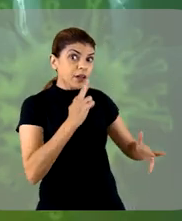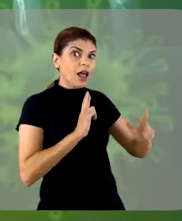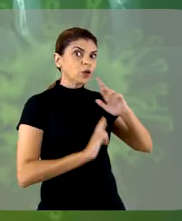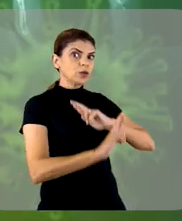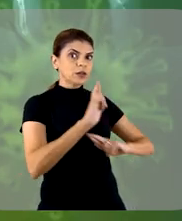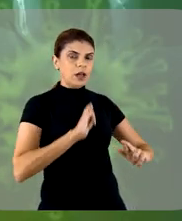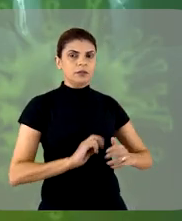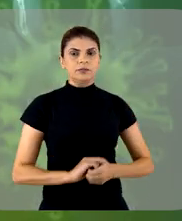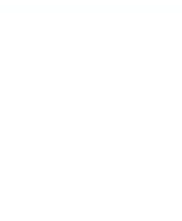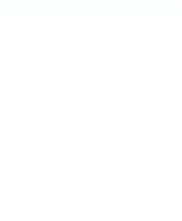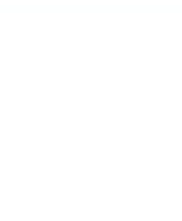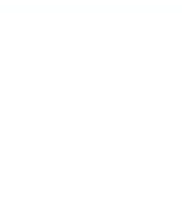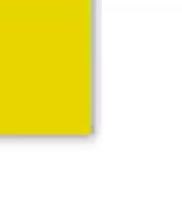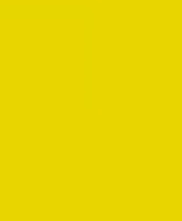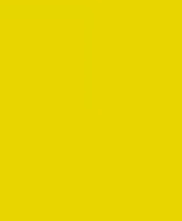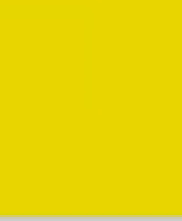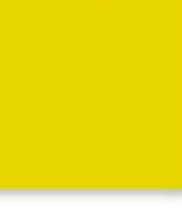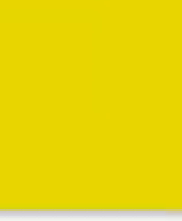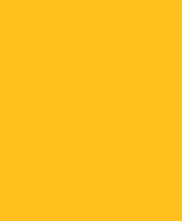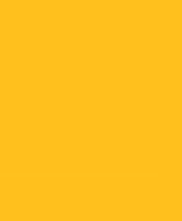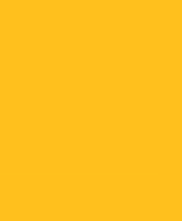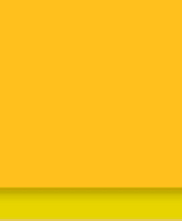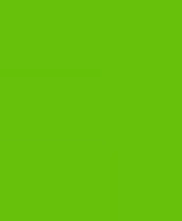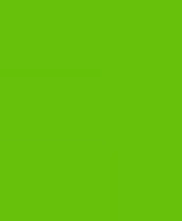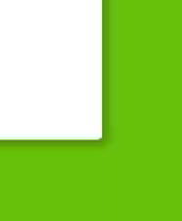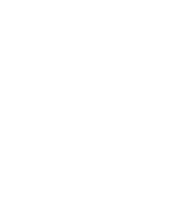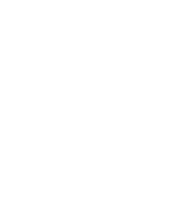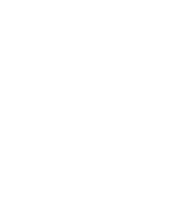os resultados obtidos.